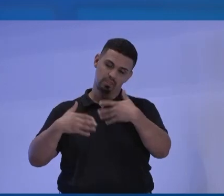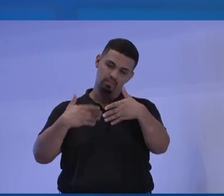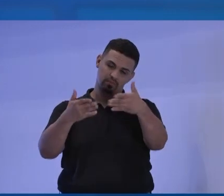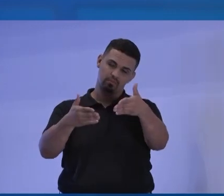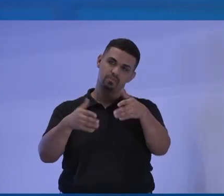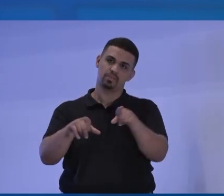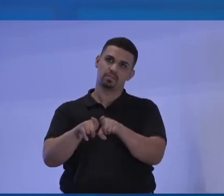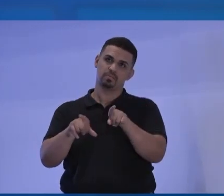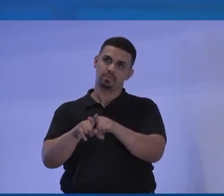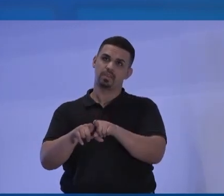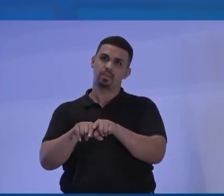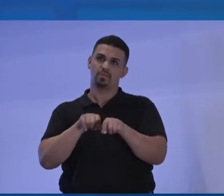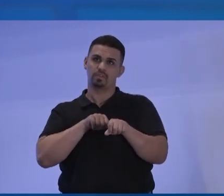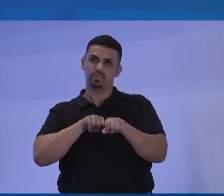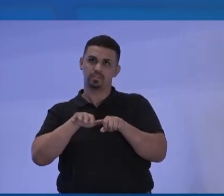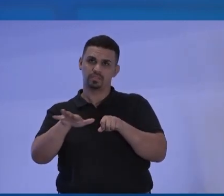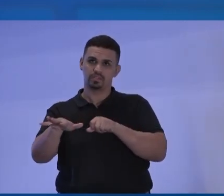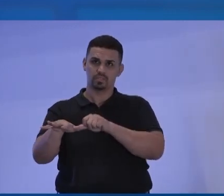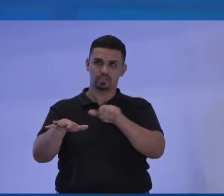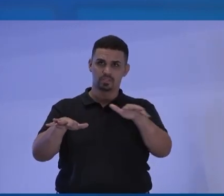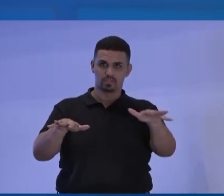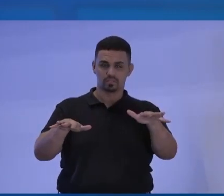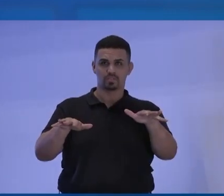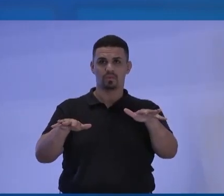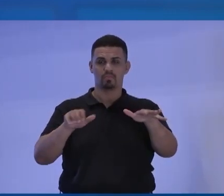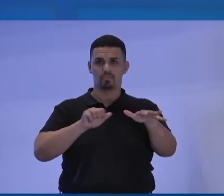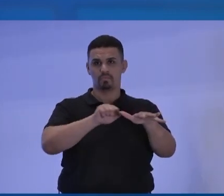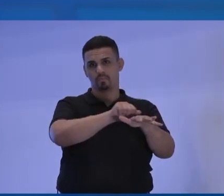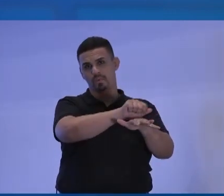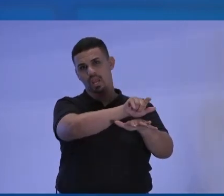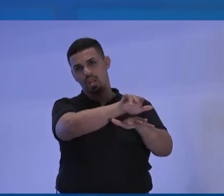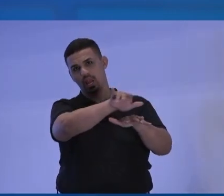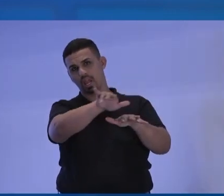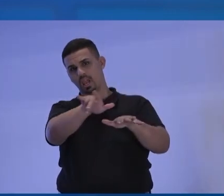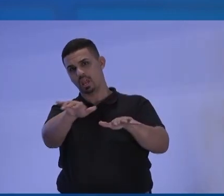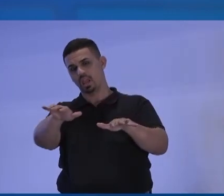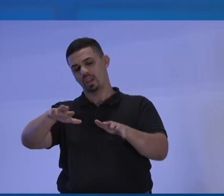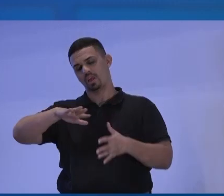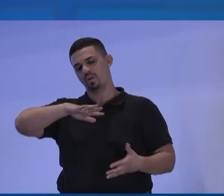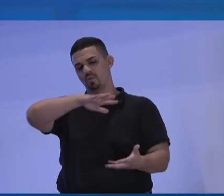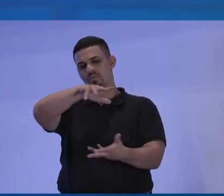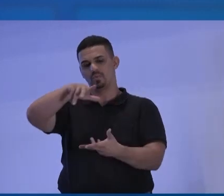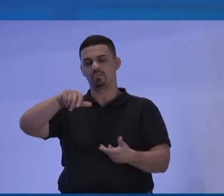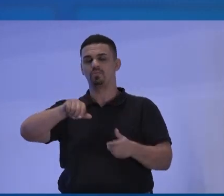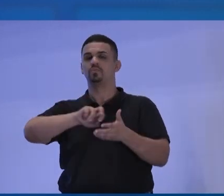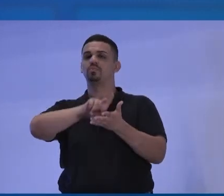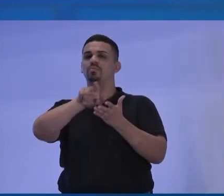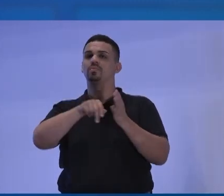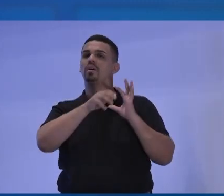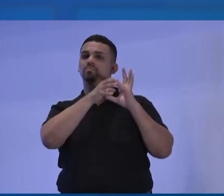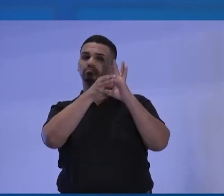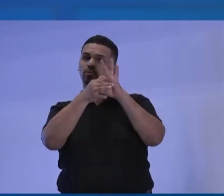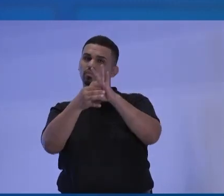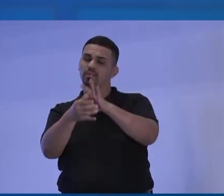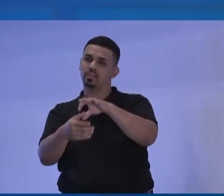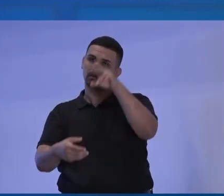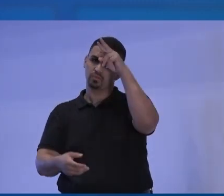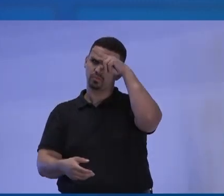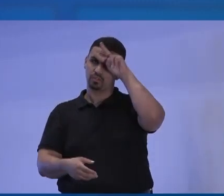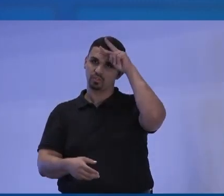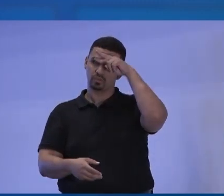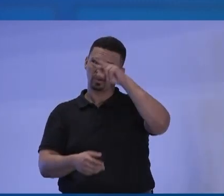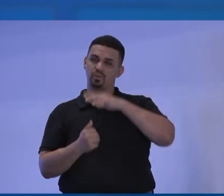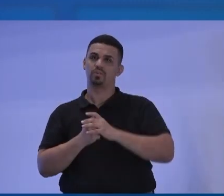doutora Nádia bem falou, né, uma disseminação pelo mundo, em vários contextos históricos. Então, nós temos,